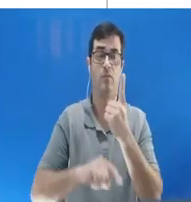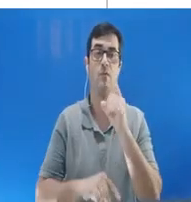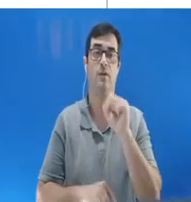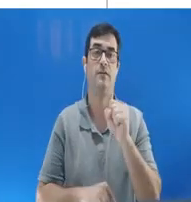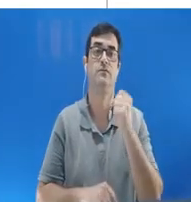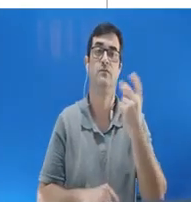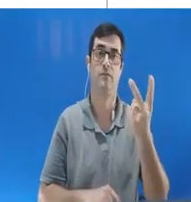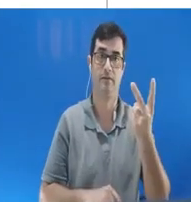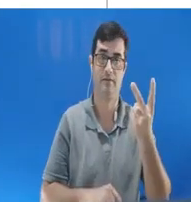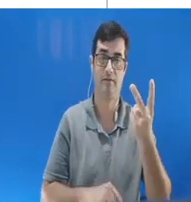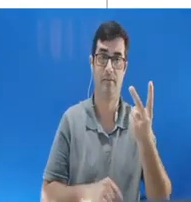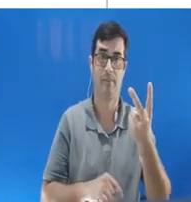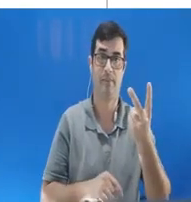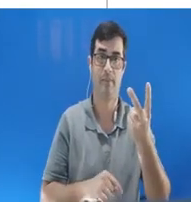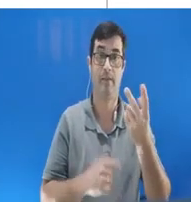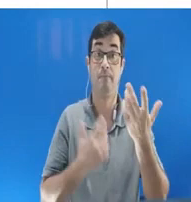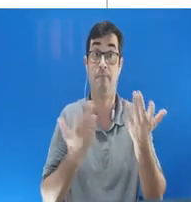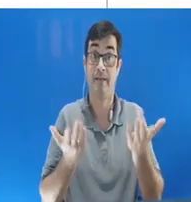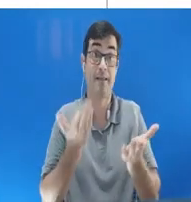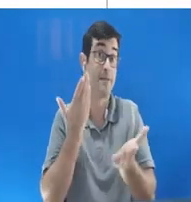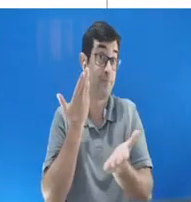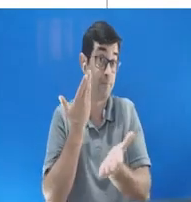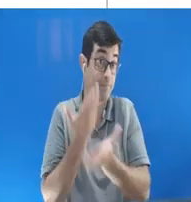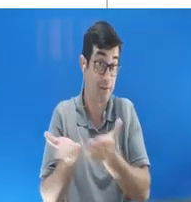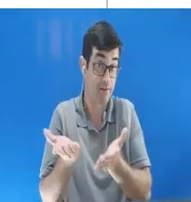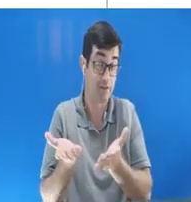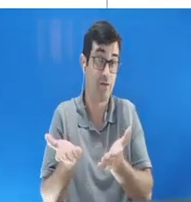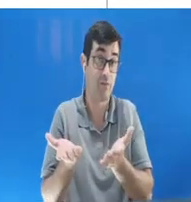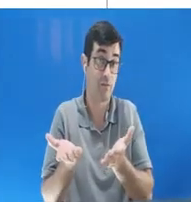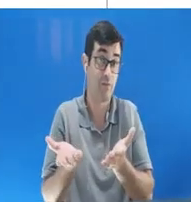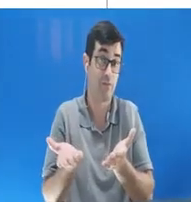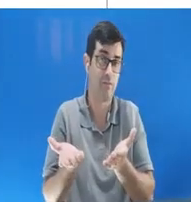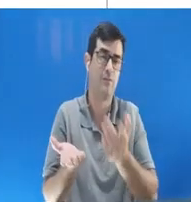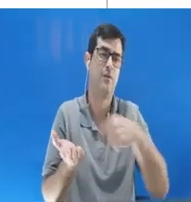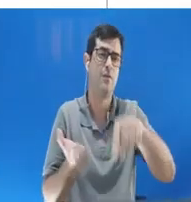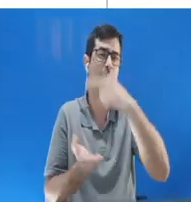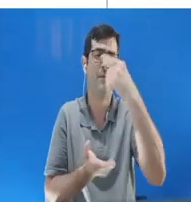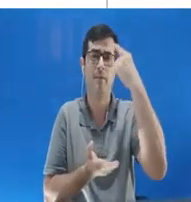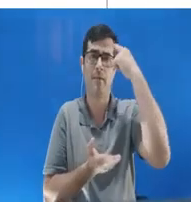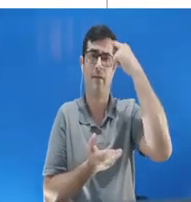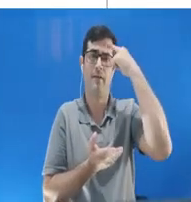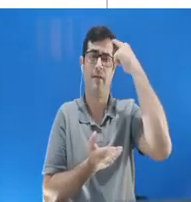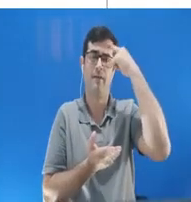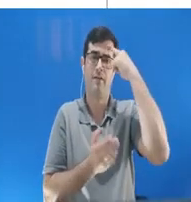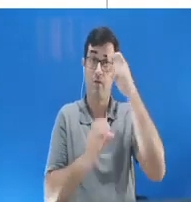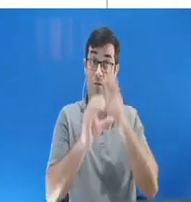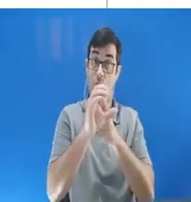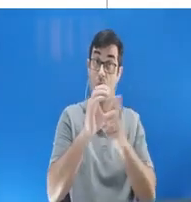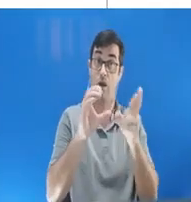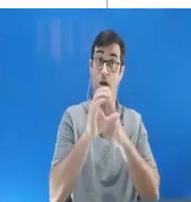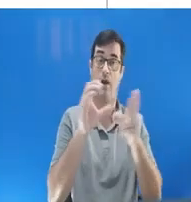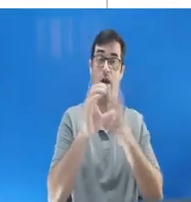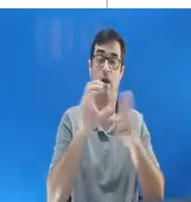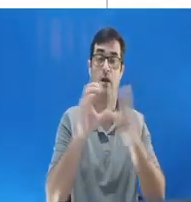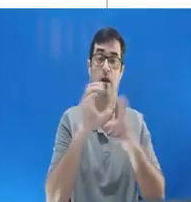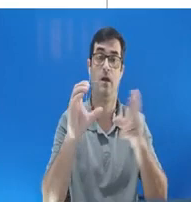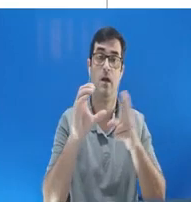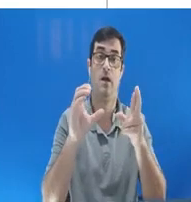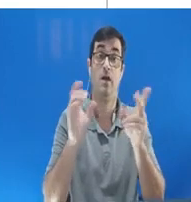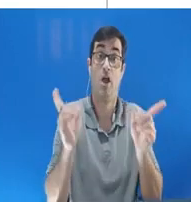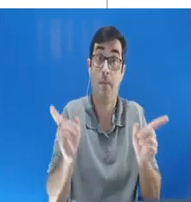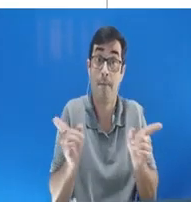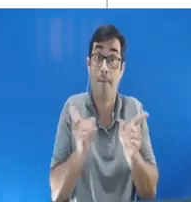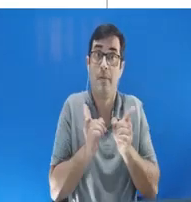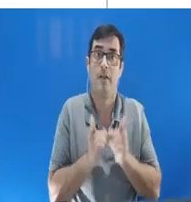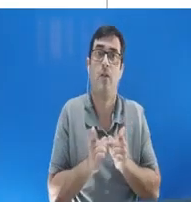com 1s2. Bom, como ele perdeu, é óbvio a gente pensar que o seu raio